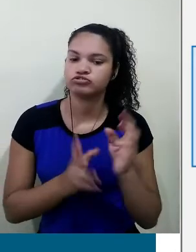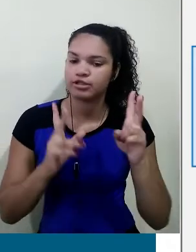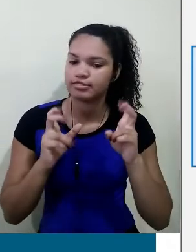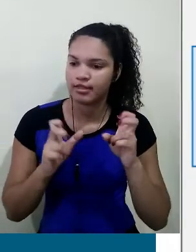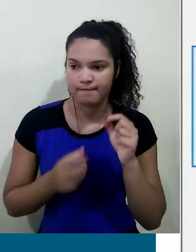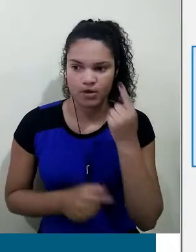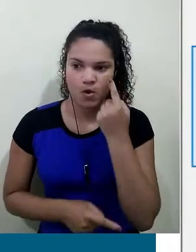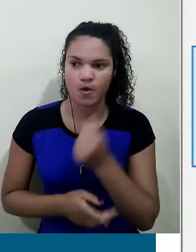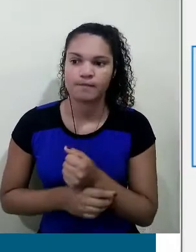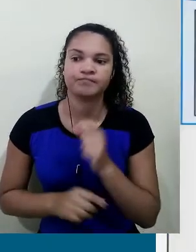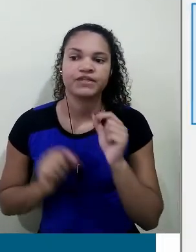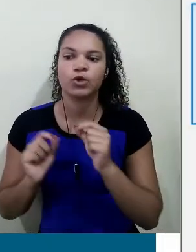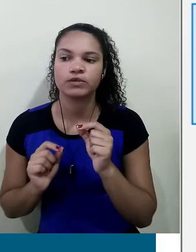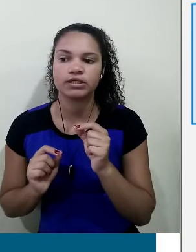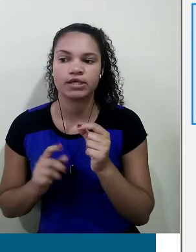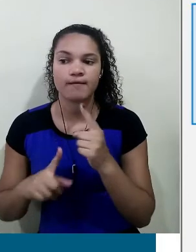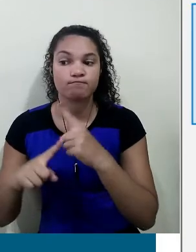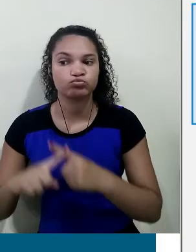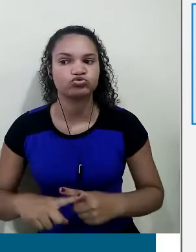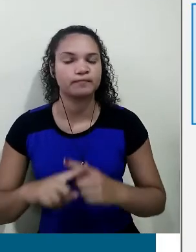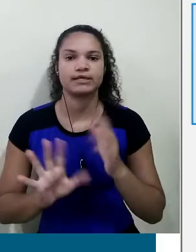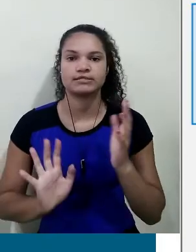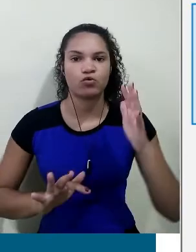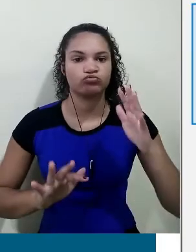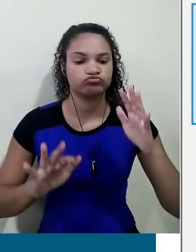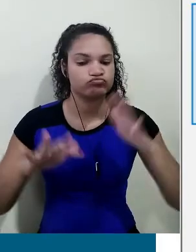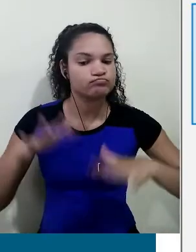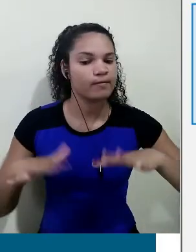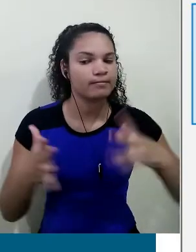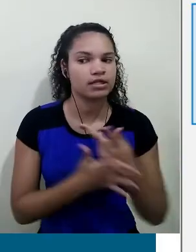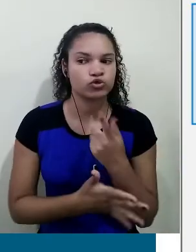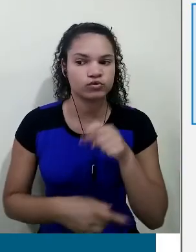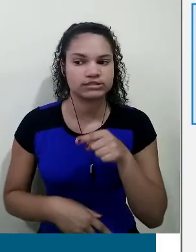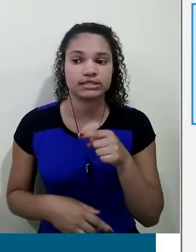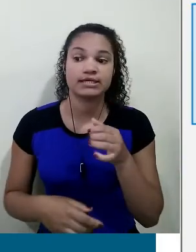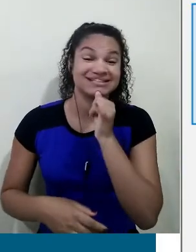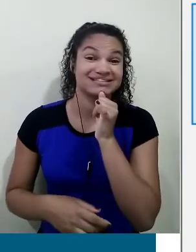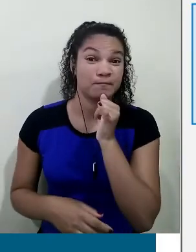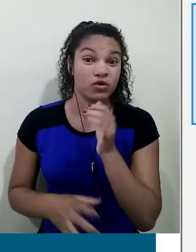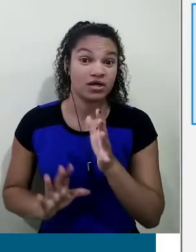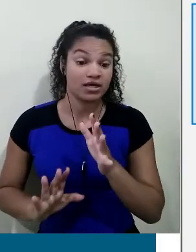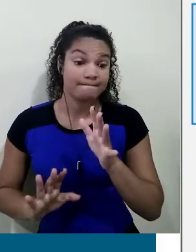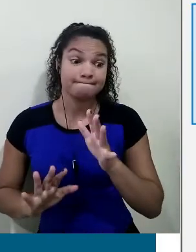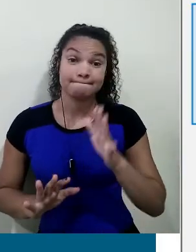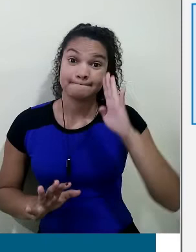temas. Um deles é a multiplicação de probabilidades. No nosso caso, de